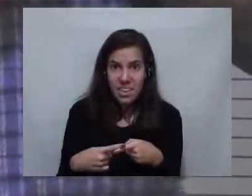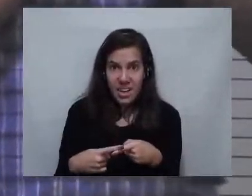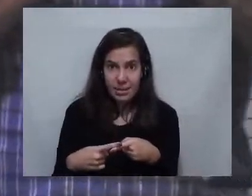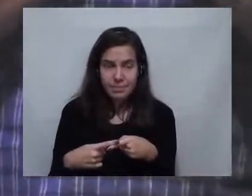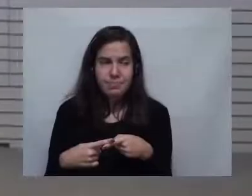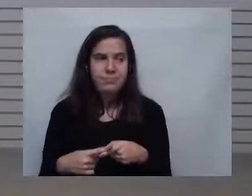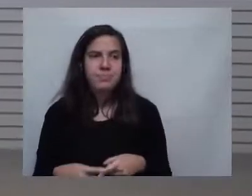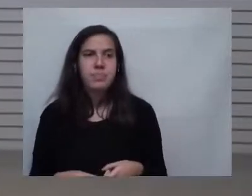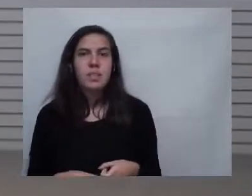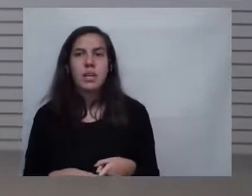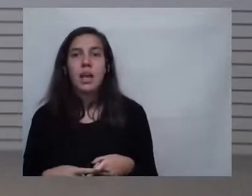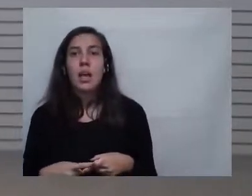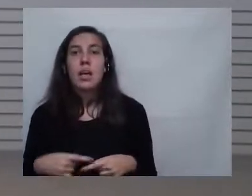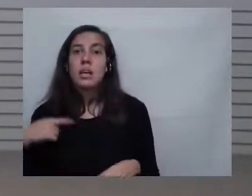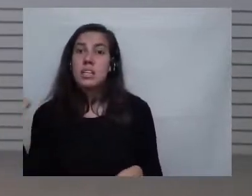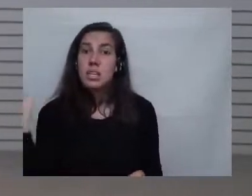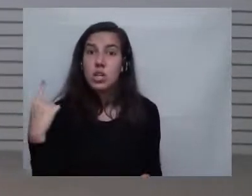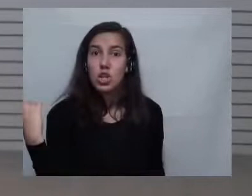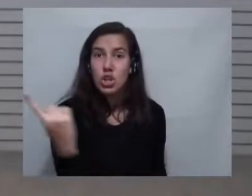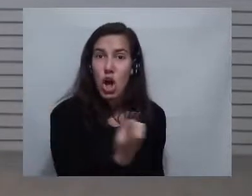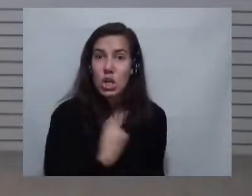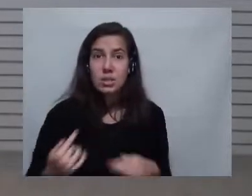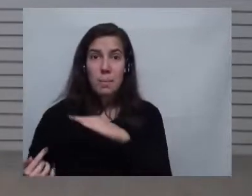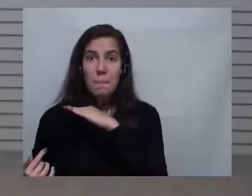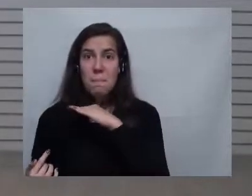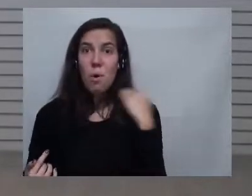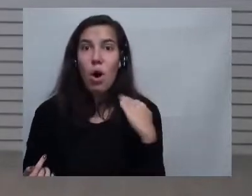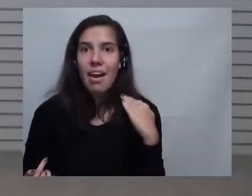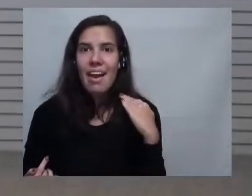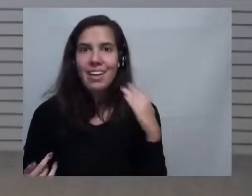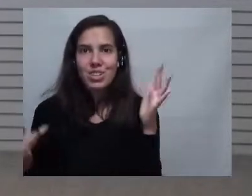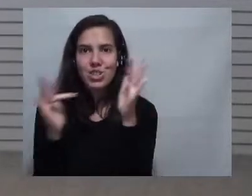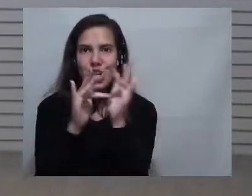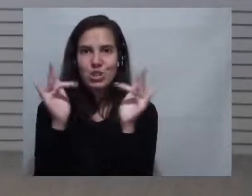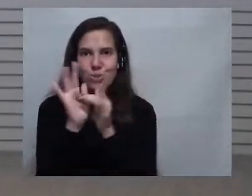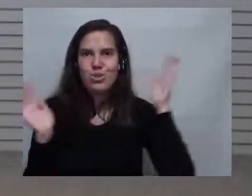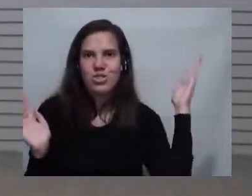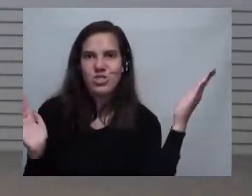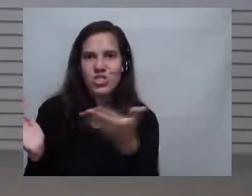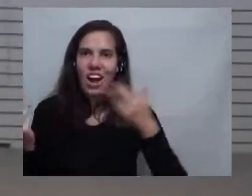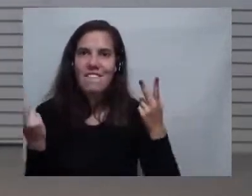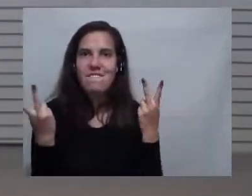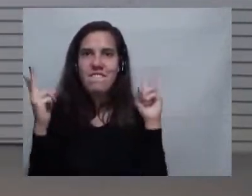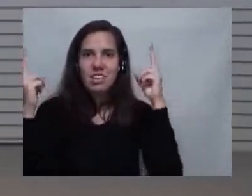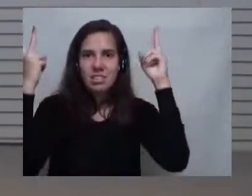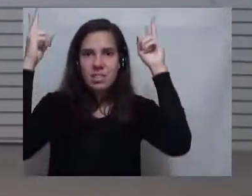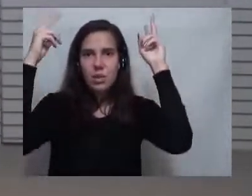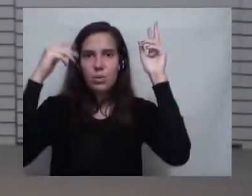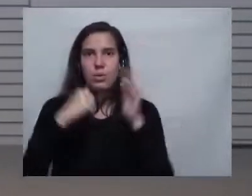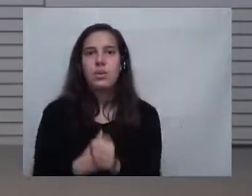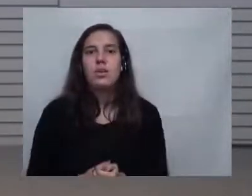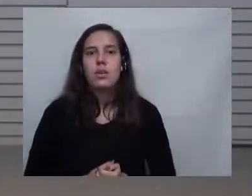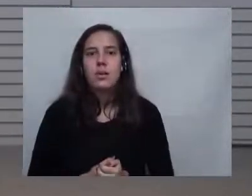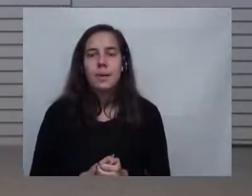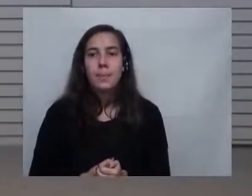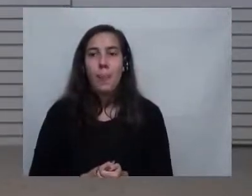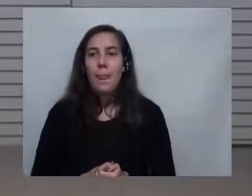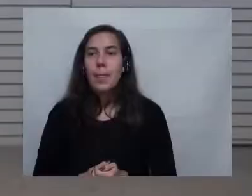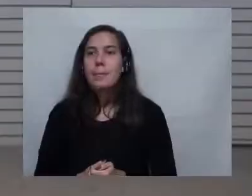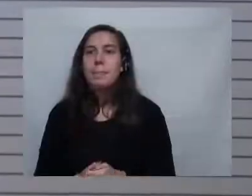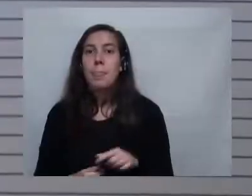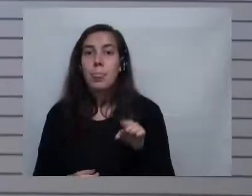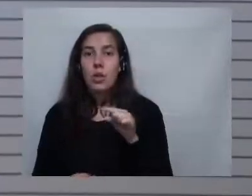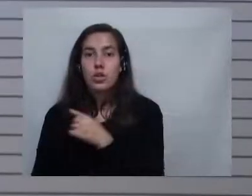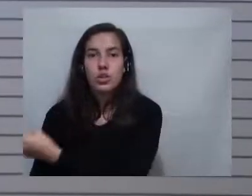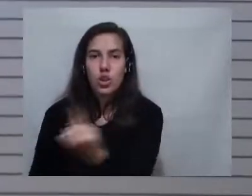e na pior delas que é a morte o senhor venceu é a pior notícia porque se